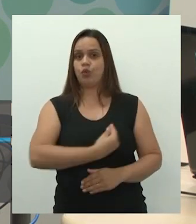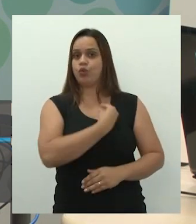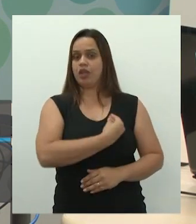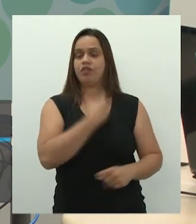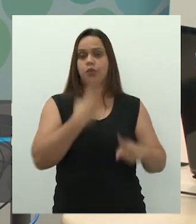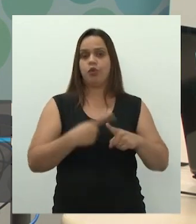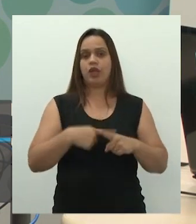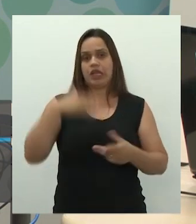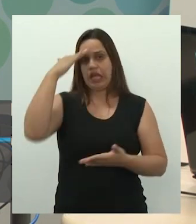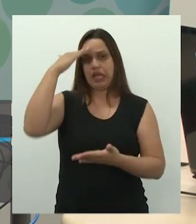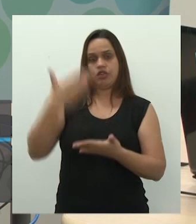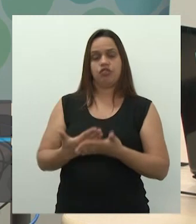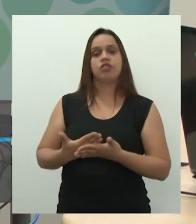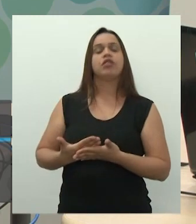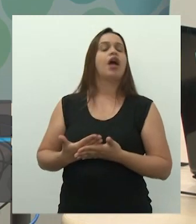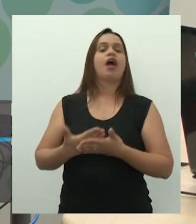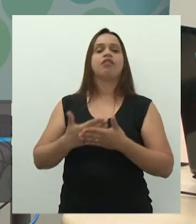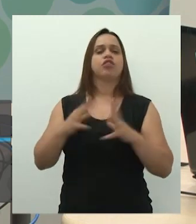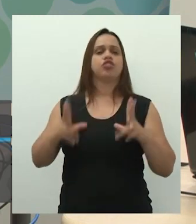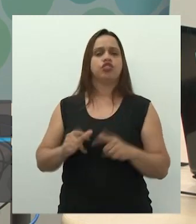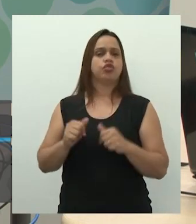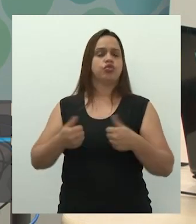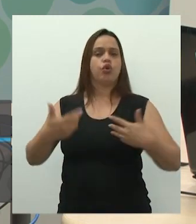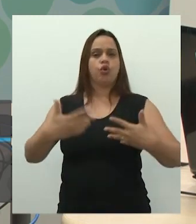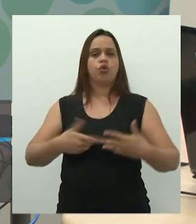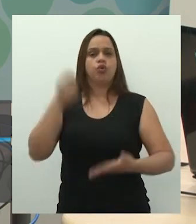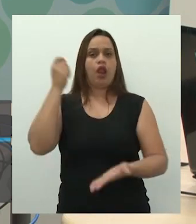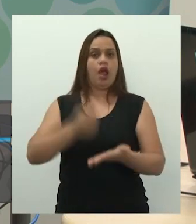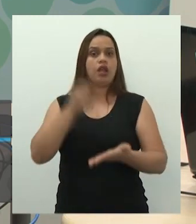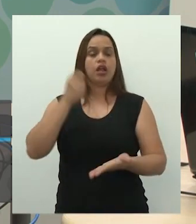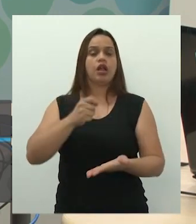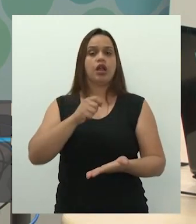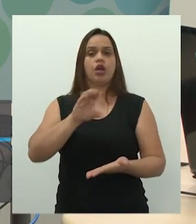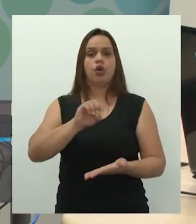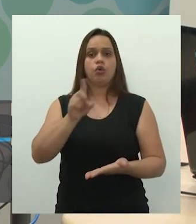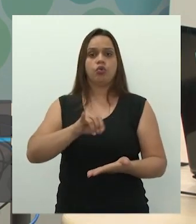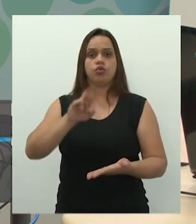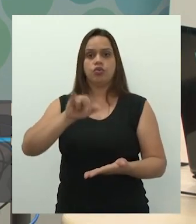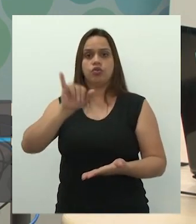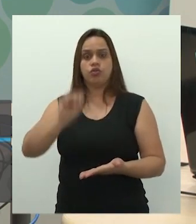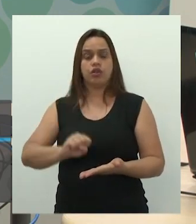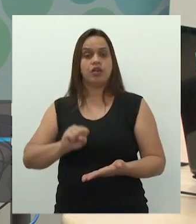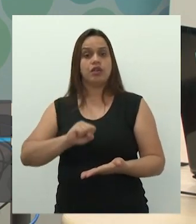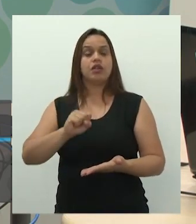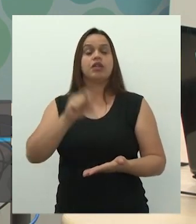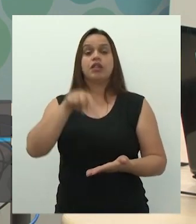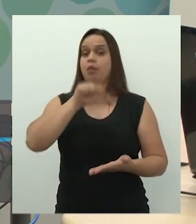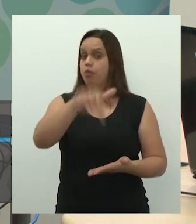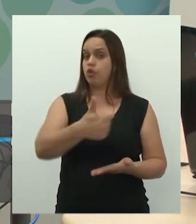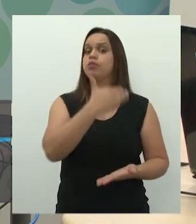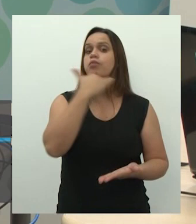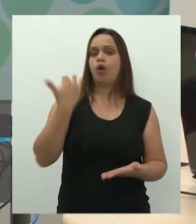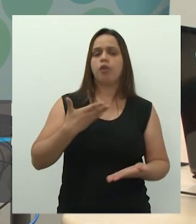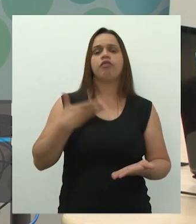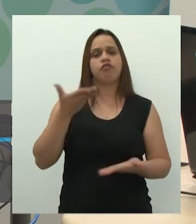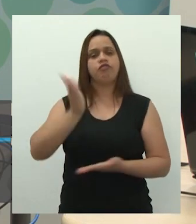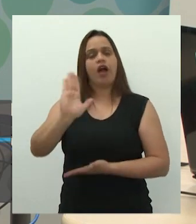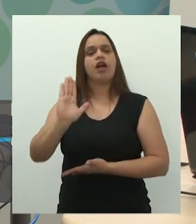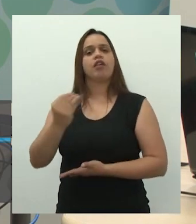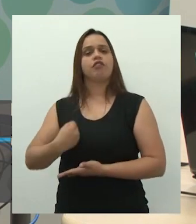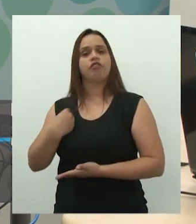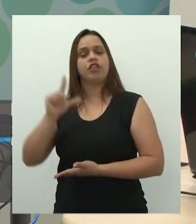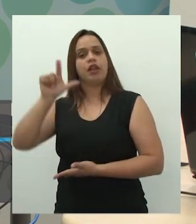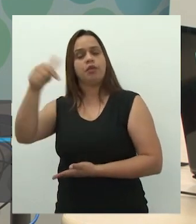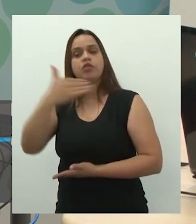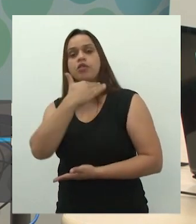uma crença lá no tribunal de Osíris, né? Que a pessoa poderia ir para uma outra vida após a morte, e a morada dessa vida